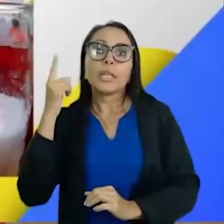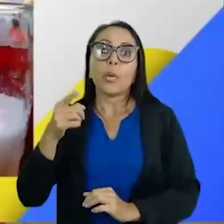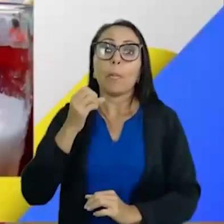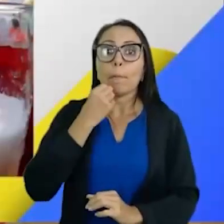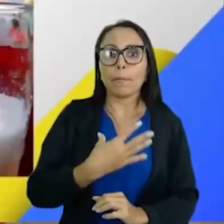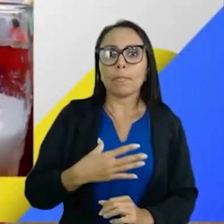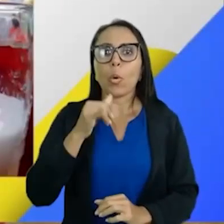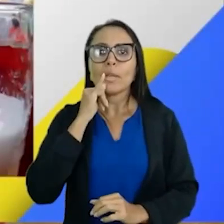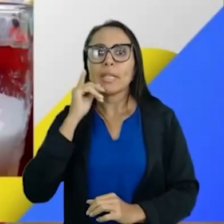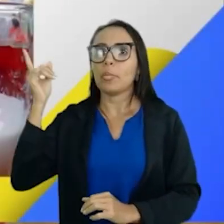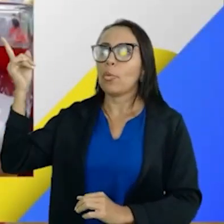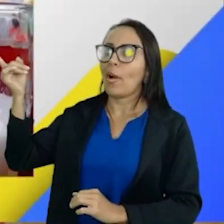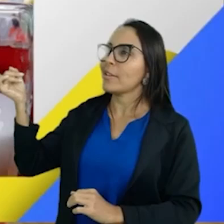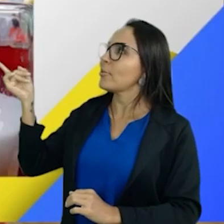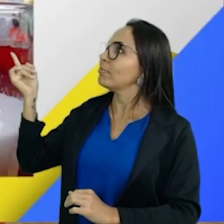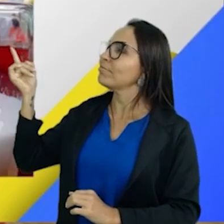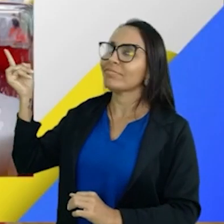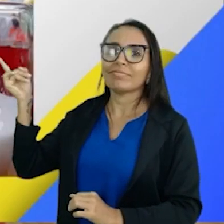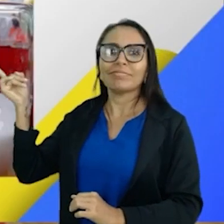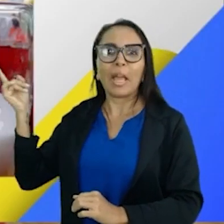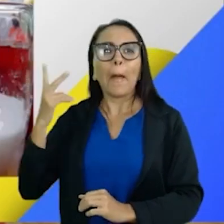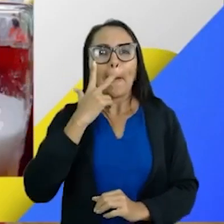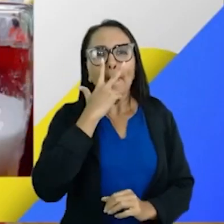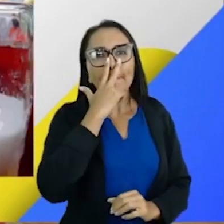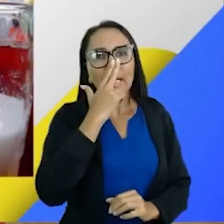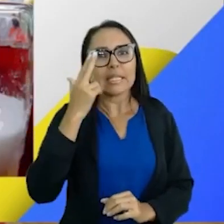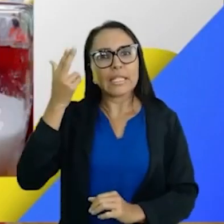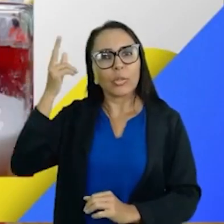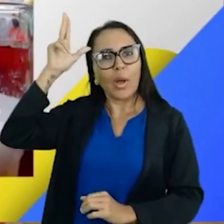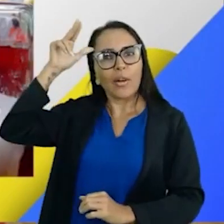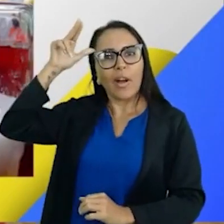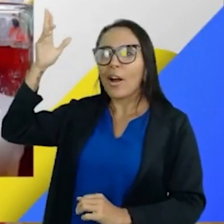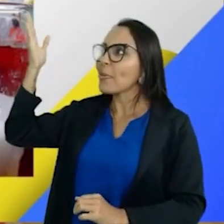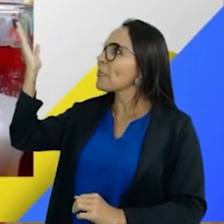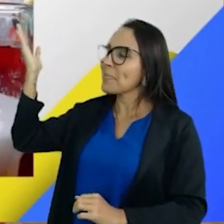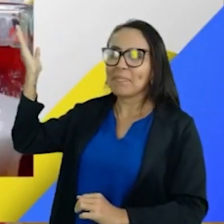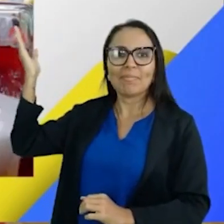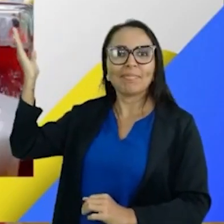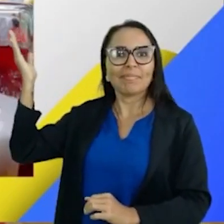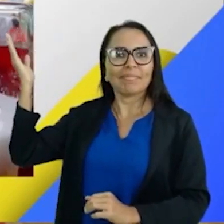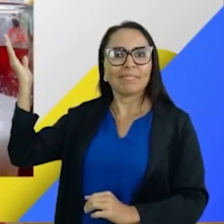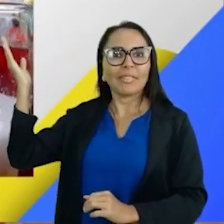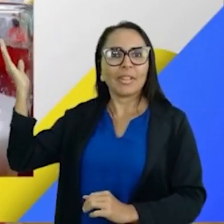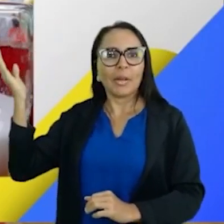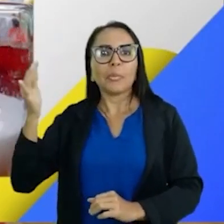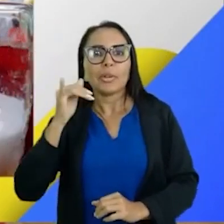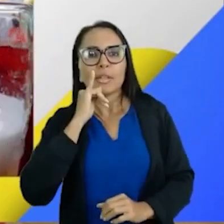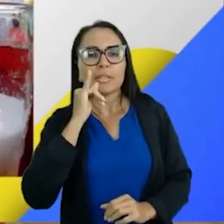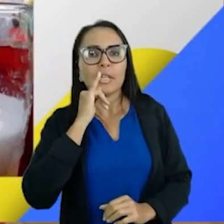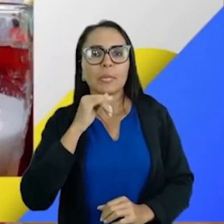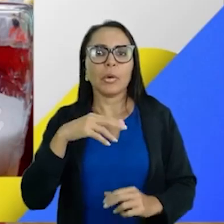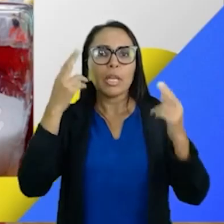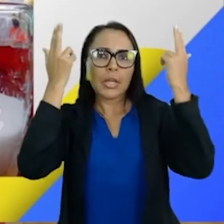de pareidolia. Então você vai ver, inclusive alguns aí são montagens de Photoshop, tá? Nem não leva muito a sério. Esse do cavalo, por exemplo, é mais